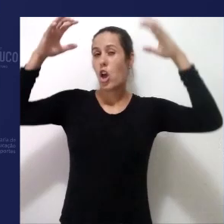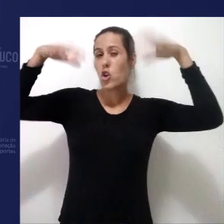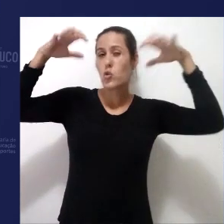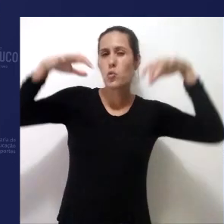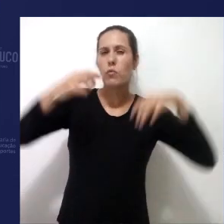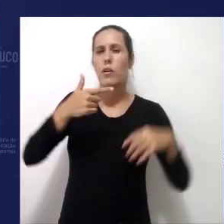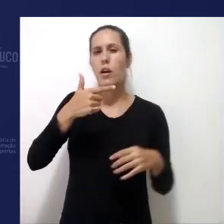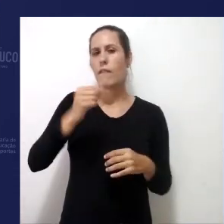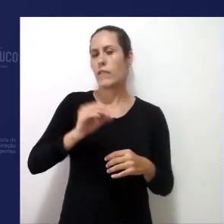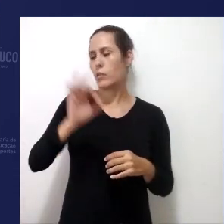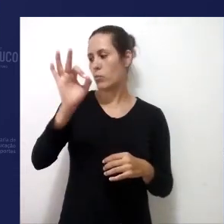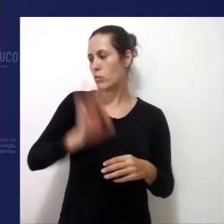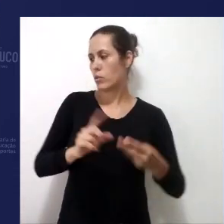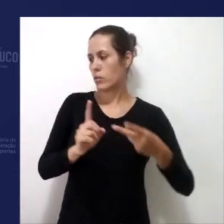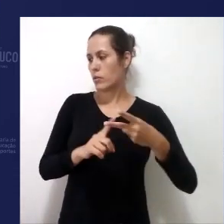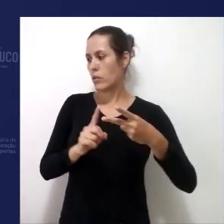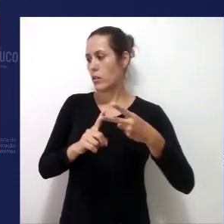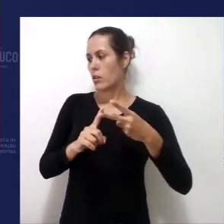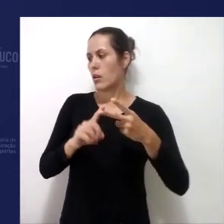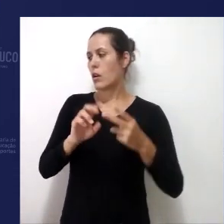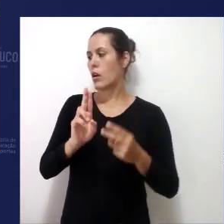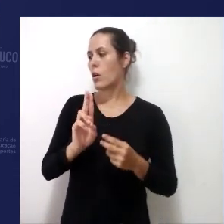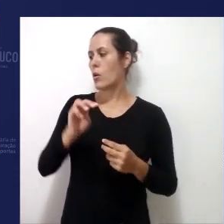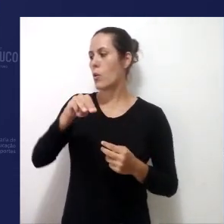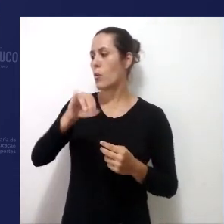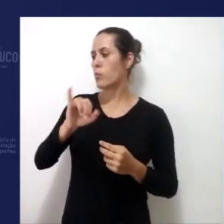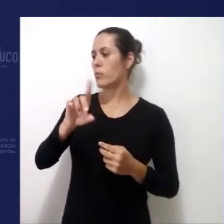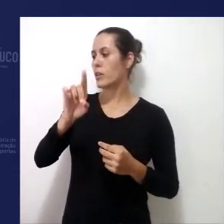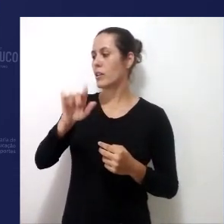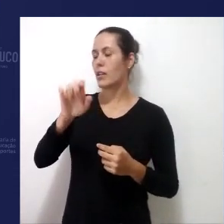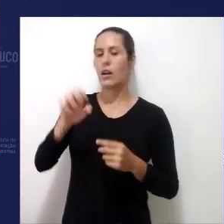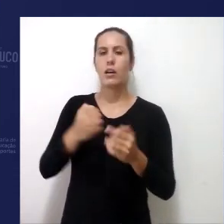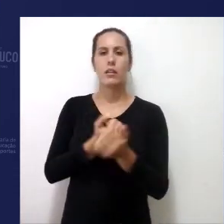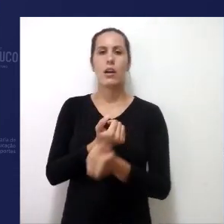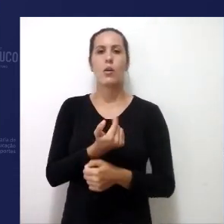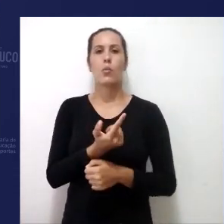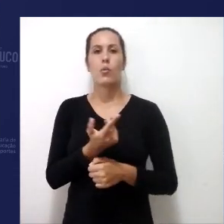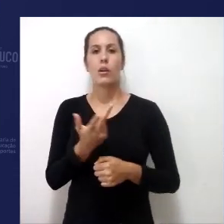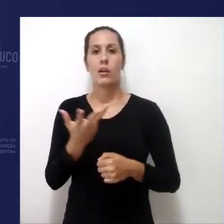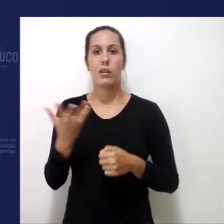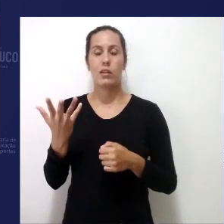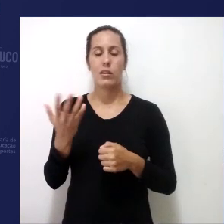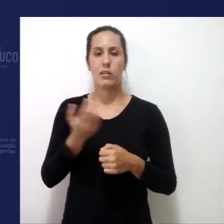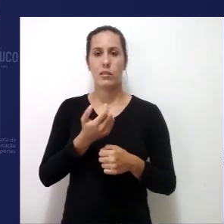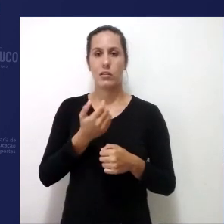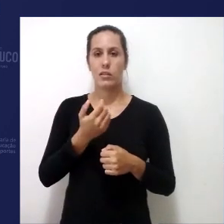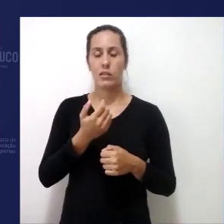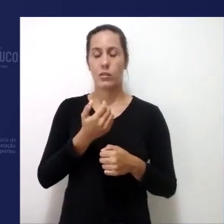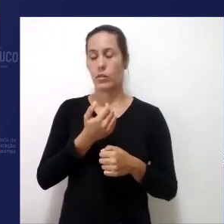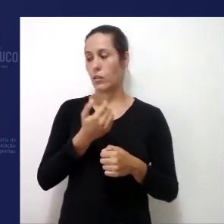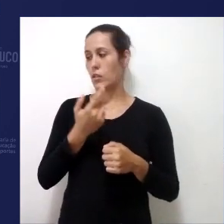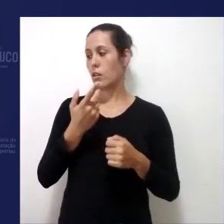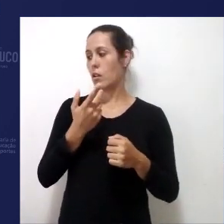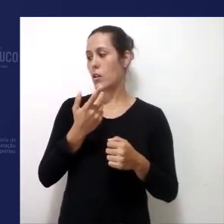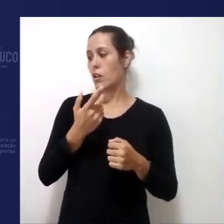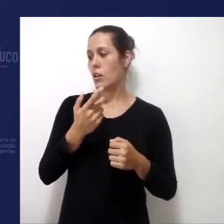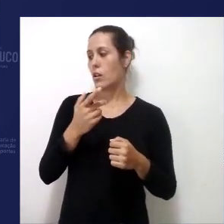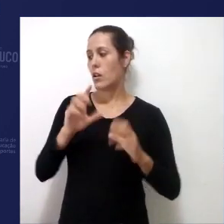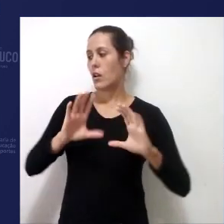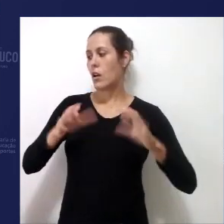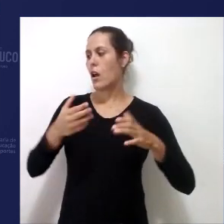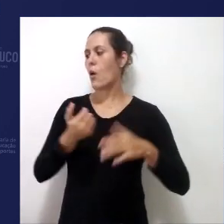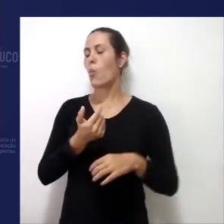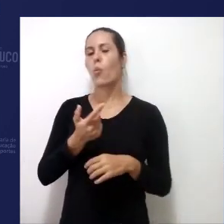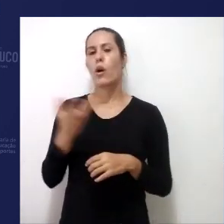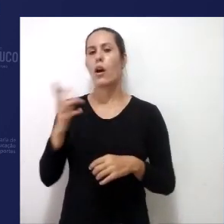né? Uma porcentagem de ter chuva de 20%. Vê a questão da umidade, né, em